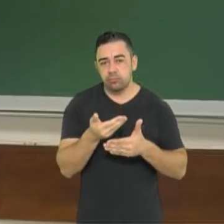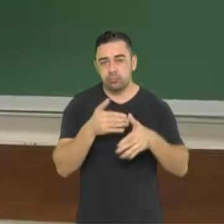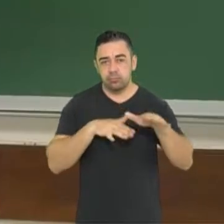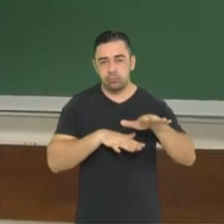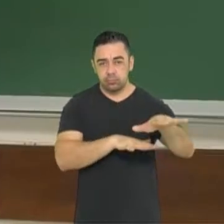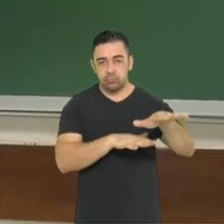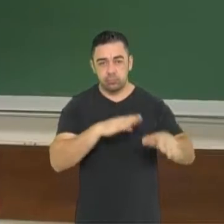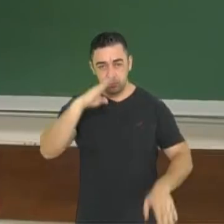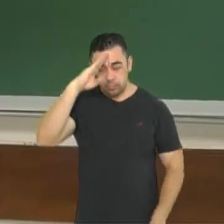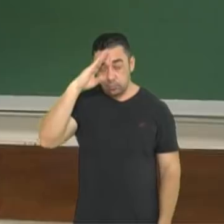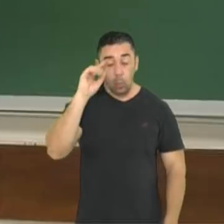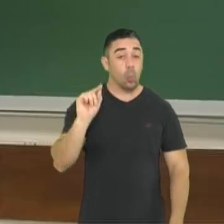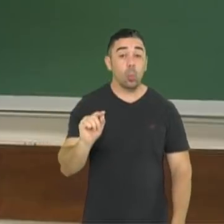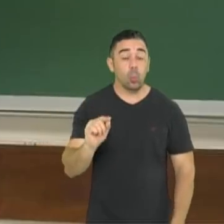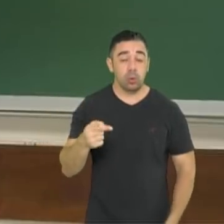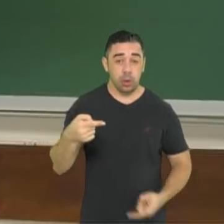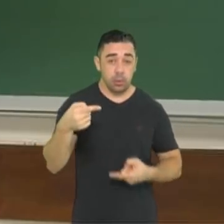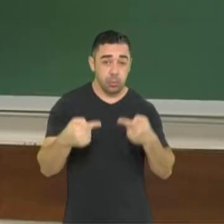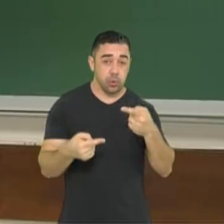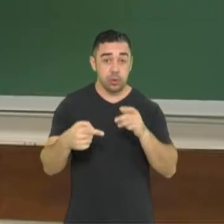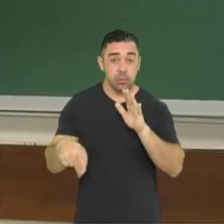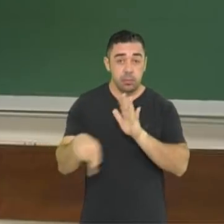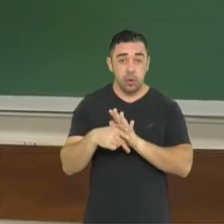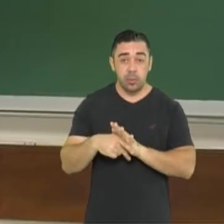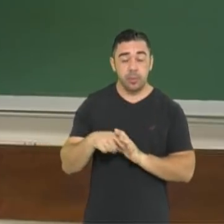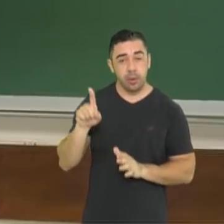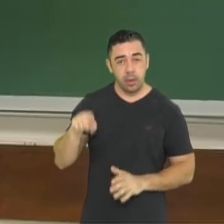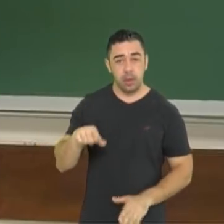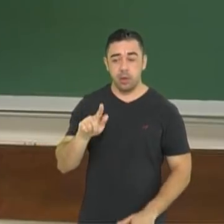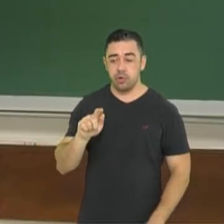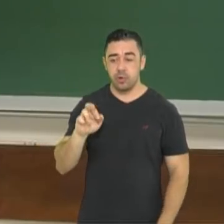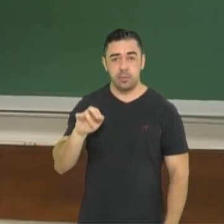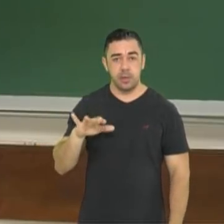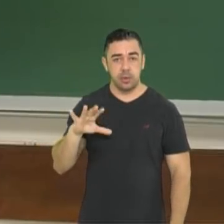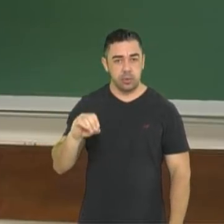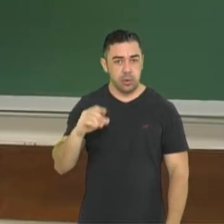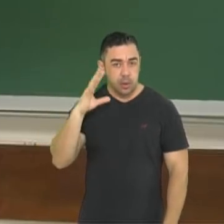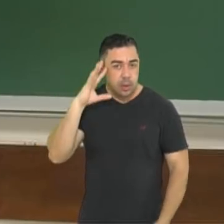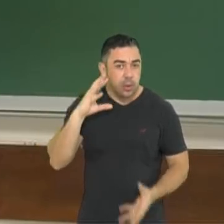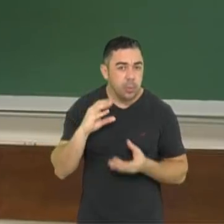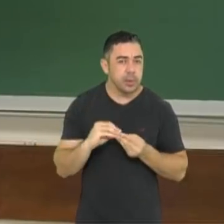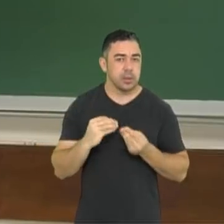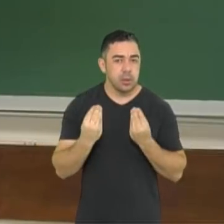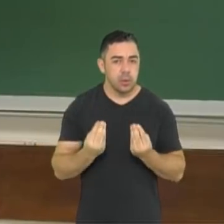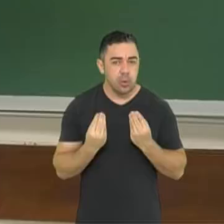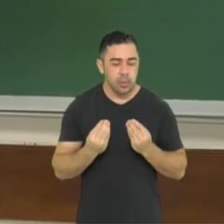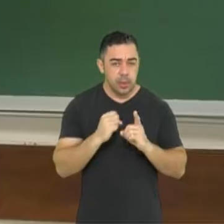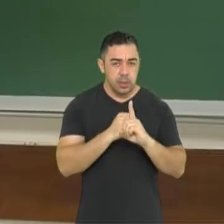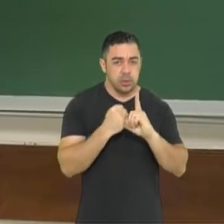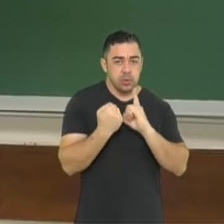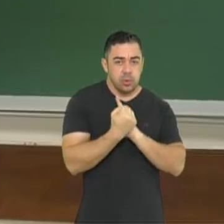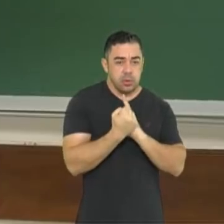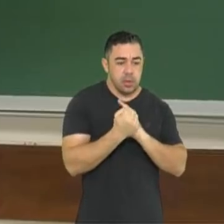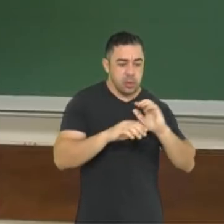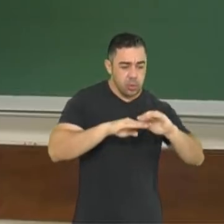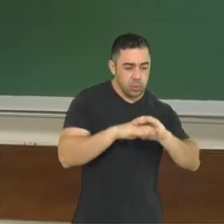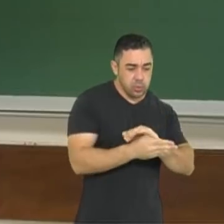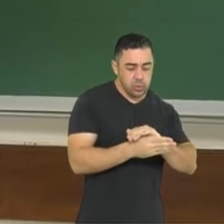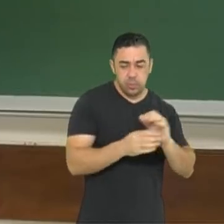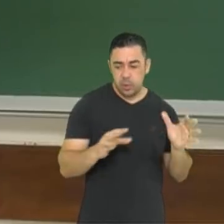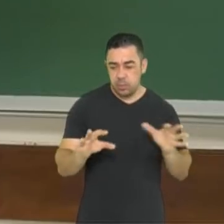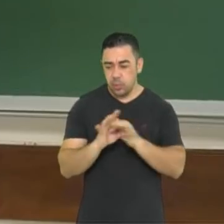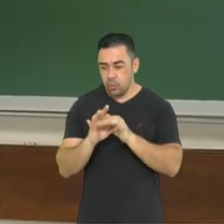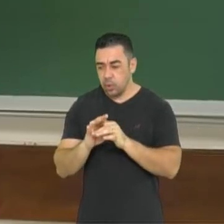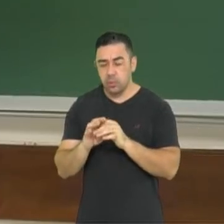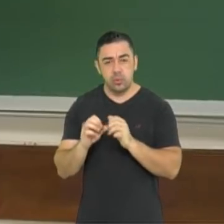exército, ele adotou uma política germânica. Olha aí que interessante nós entendermos essa sociedade de costumes germânicos